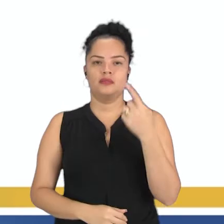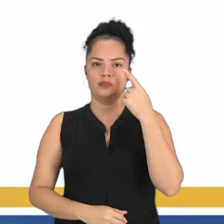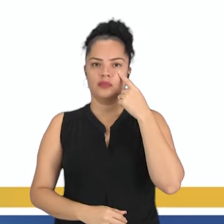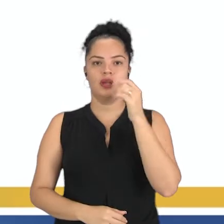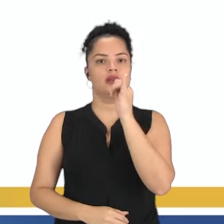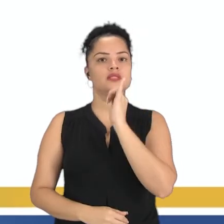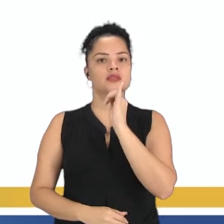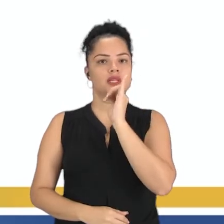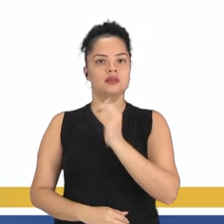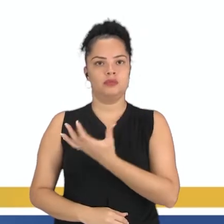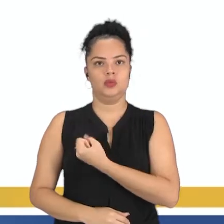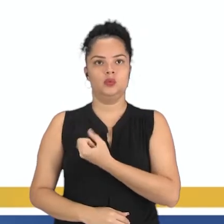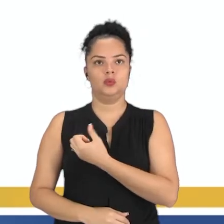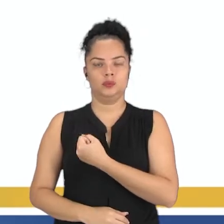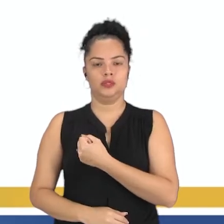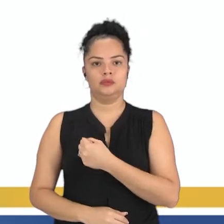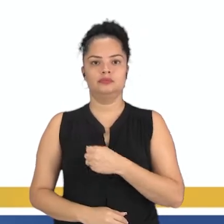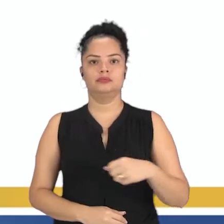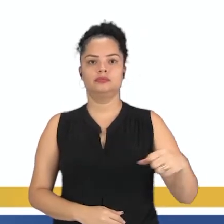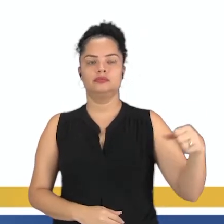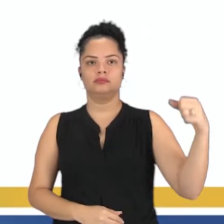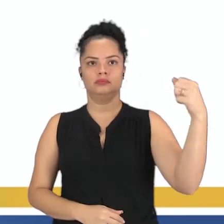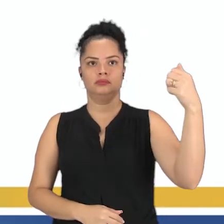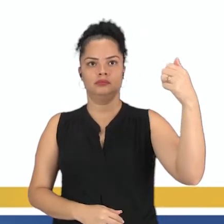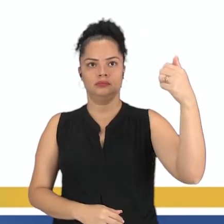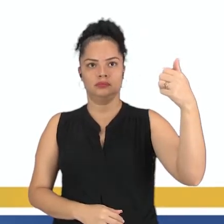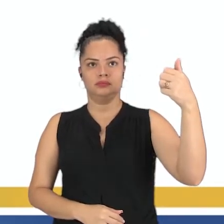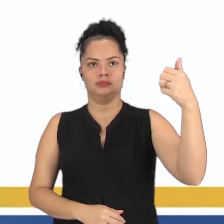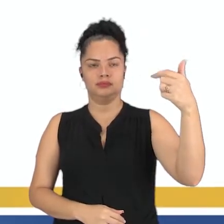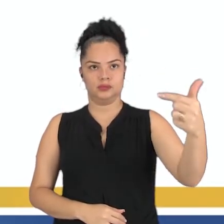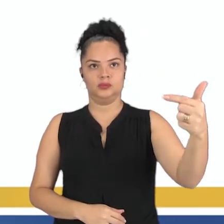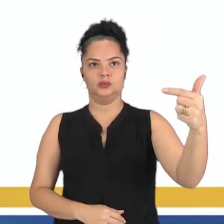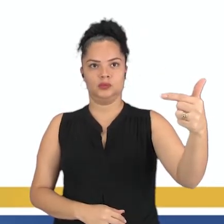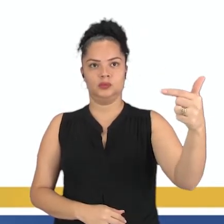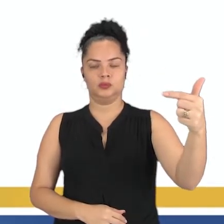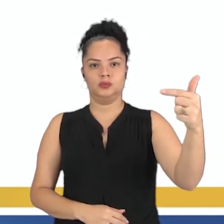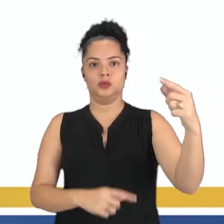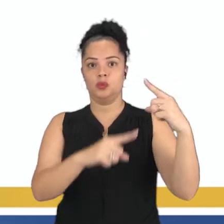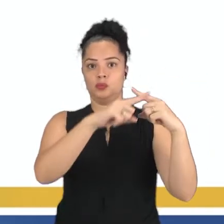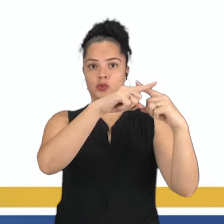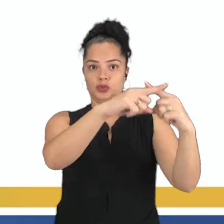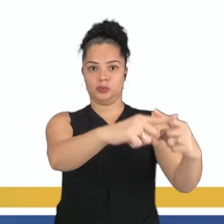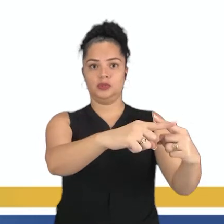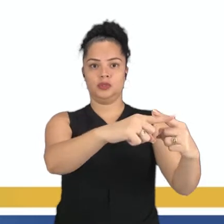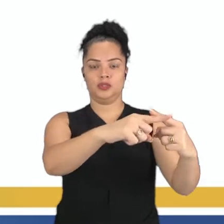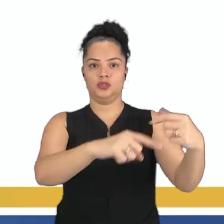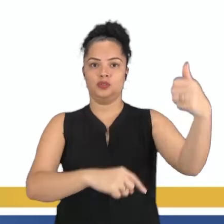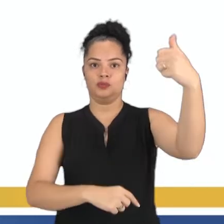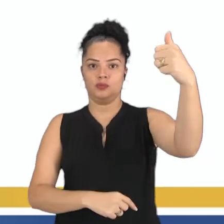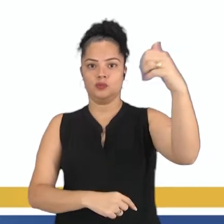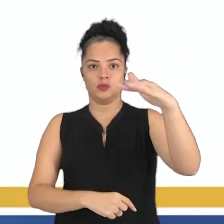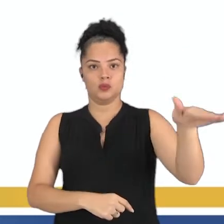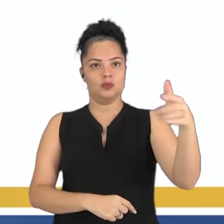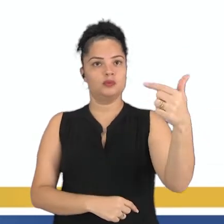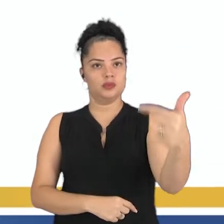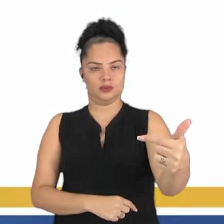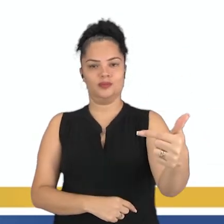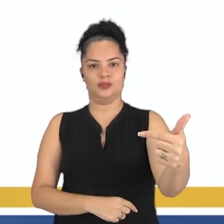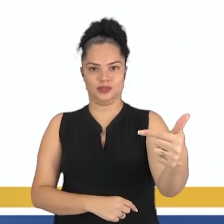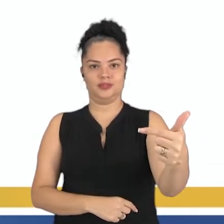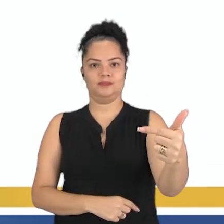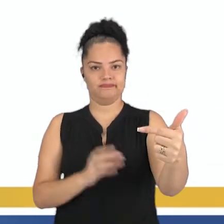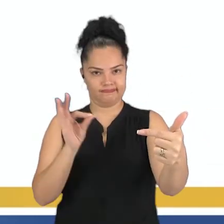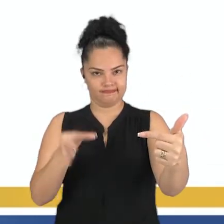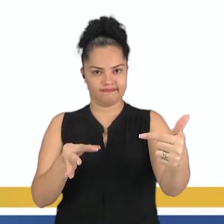exemplo com números. Primeiro, o inverso multiplicativo do número 2 é 1 sobre 2,